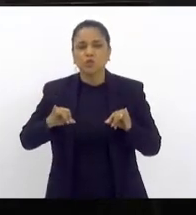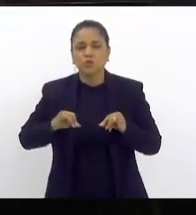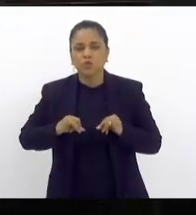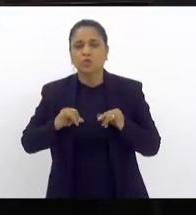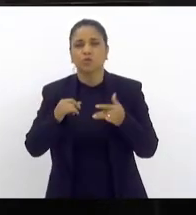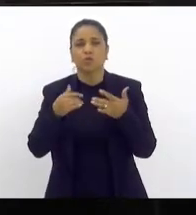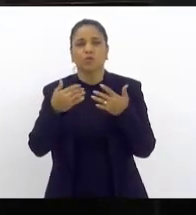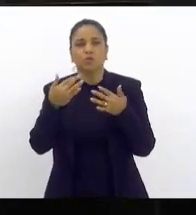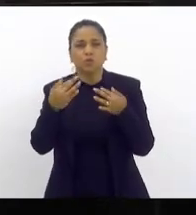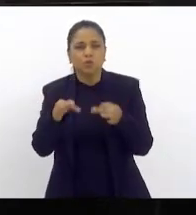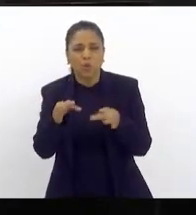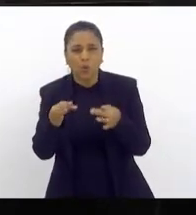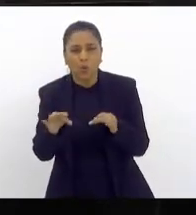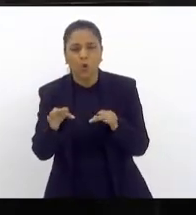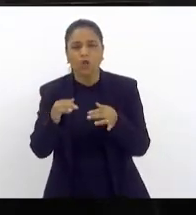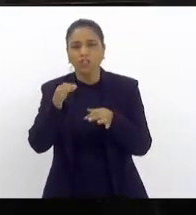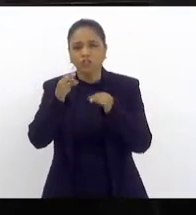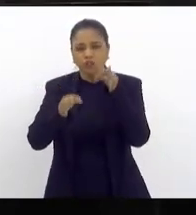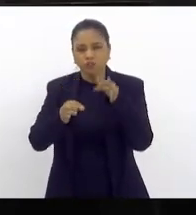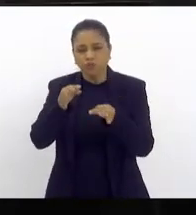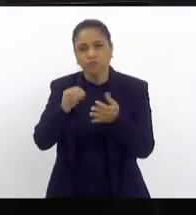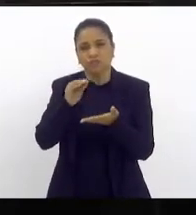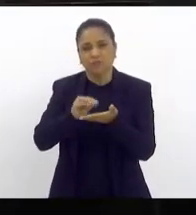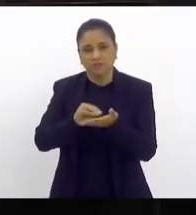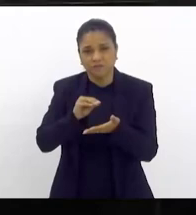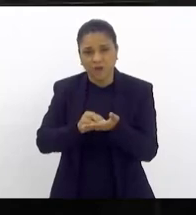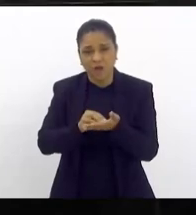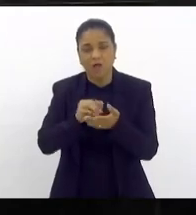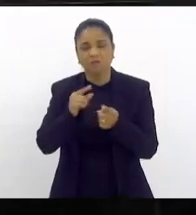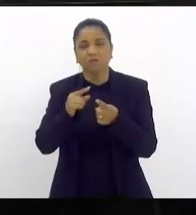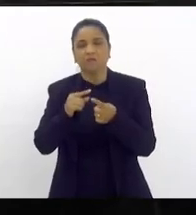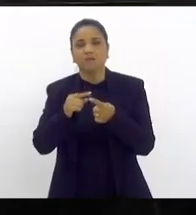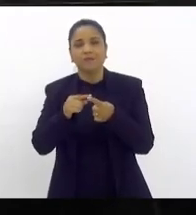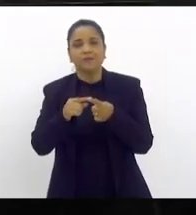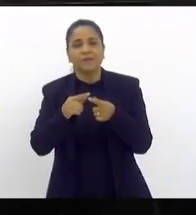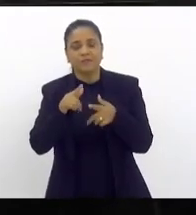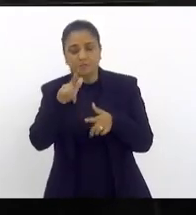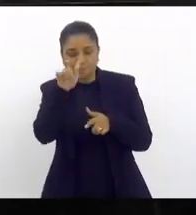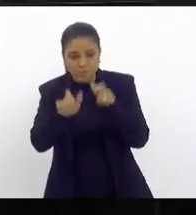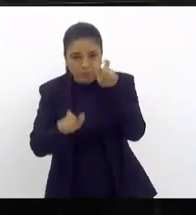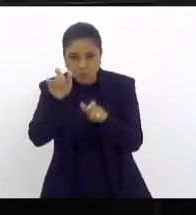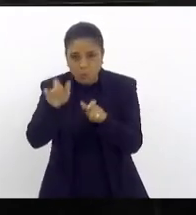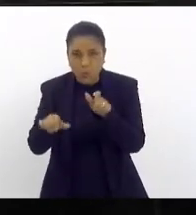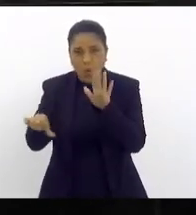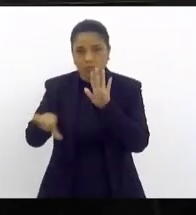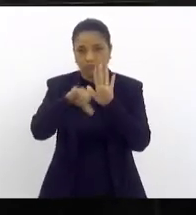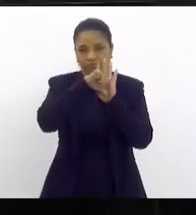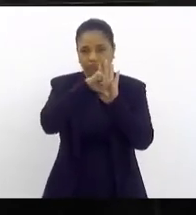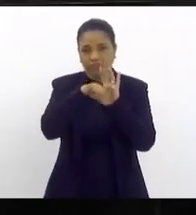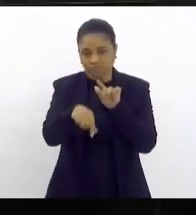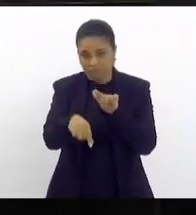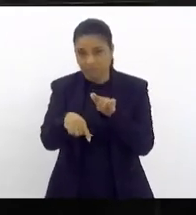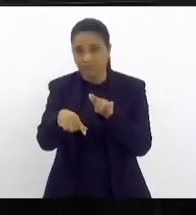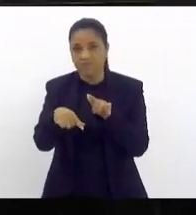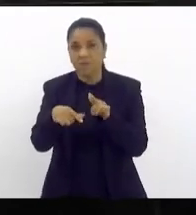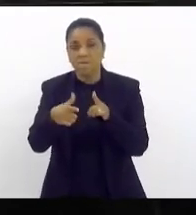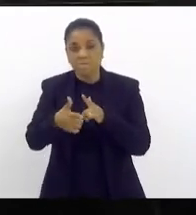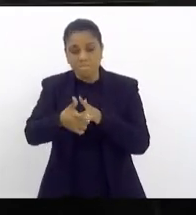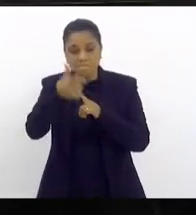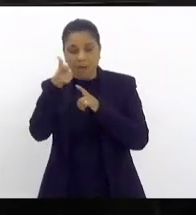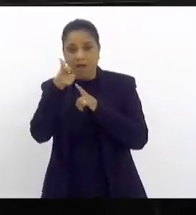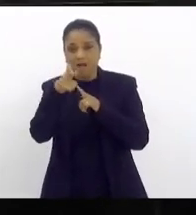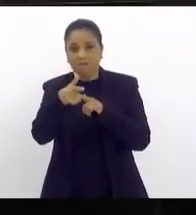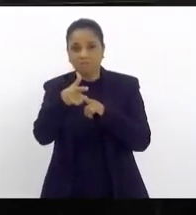acontece com relação ao assassinato aos baleados das balas supostamente perdidas